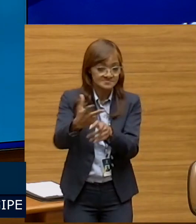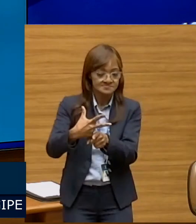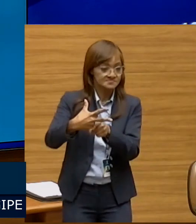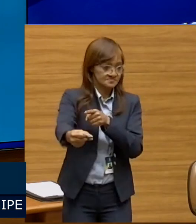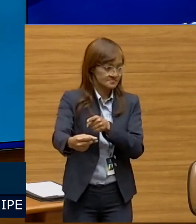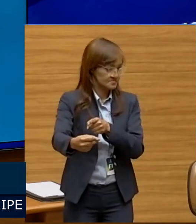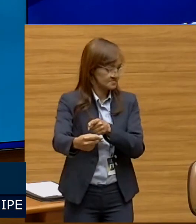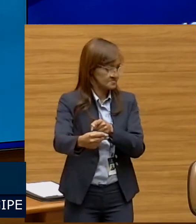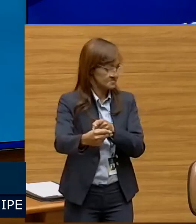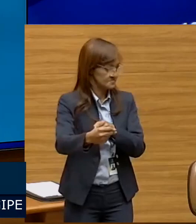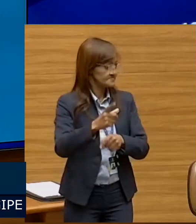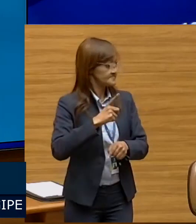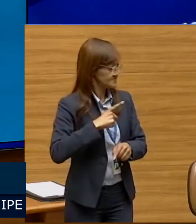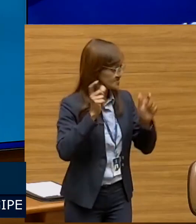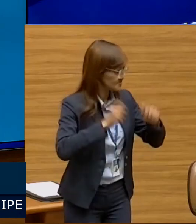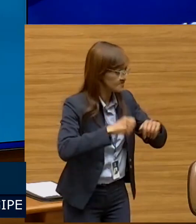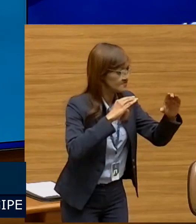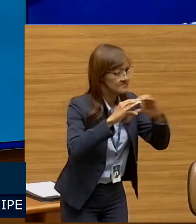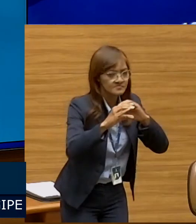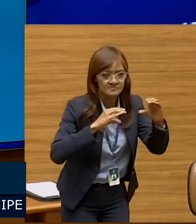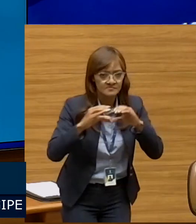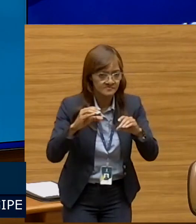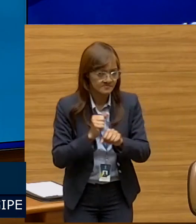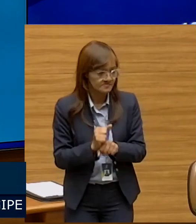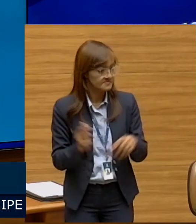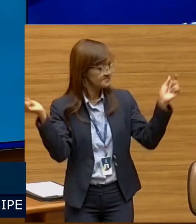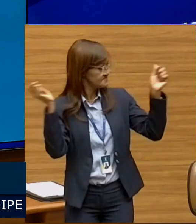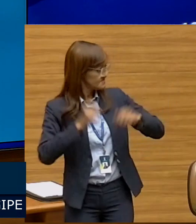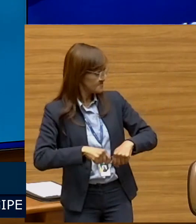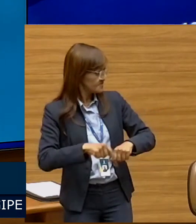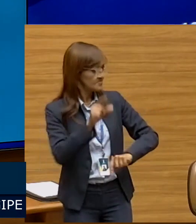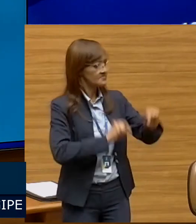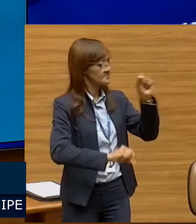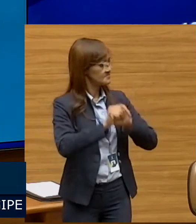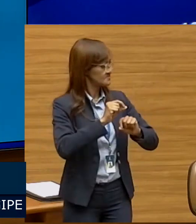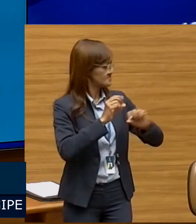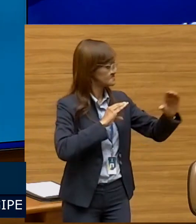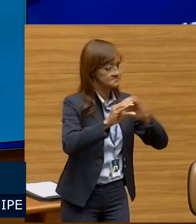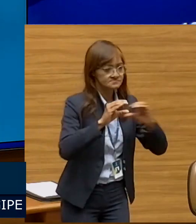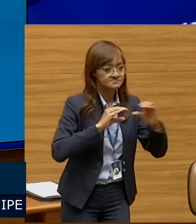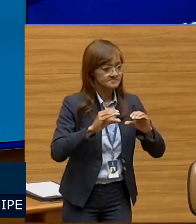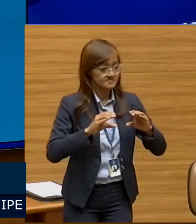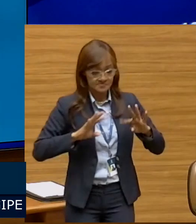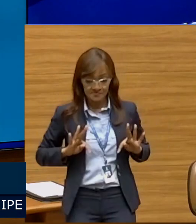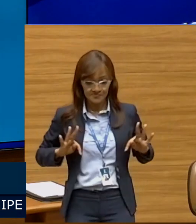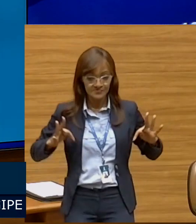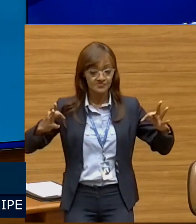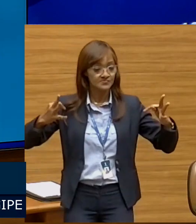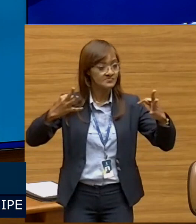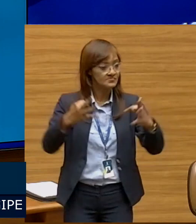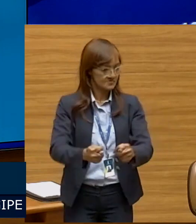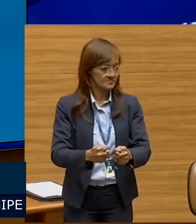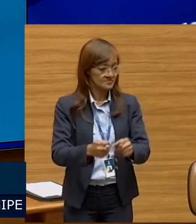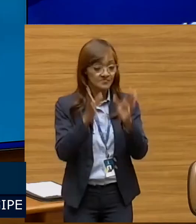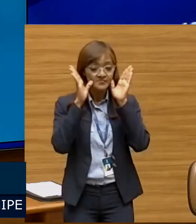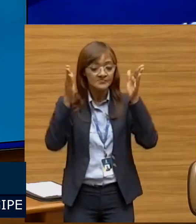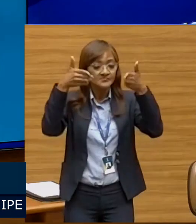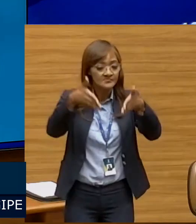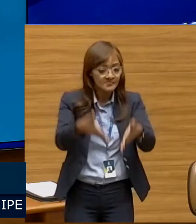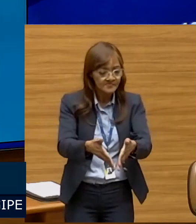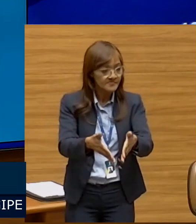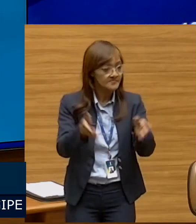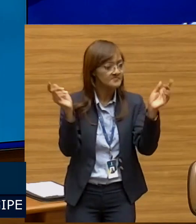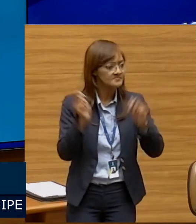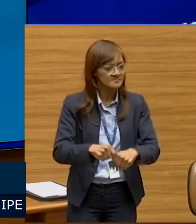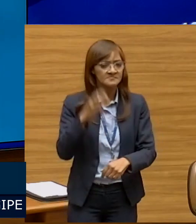comunicacional. Para a gente falar de uma política de acessibilidade comunicacional, a gente tem que falar de uma rede técnica especializada e que